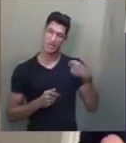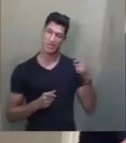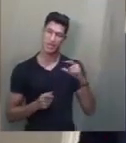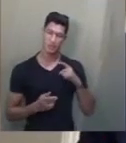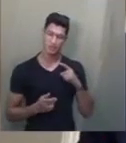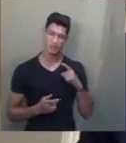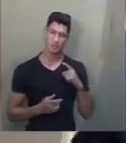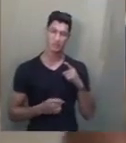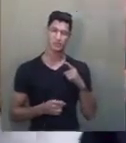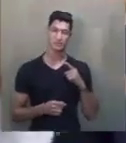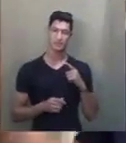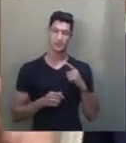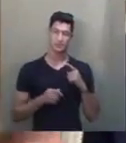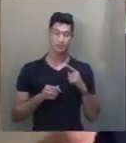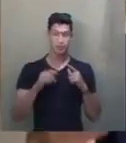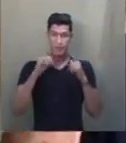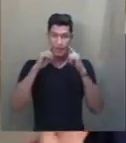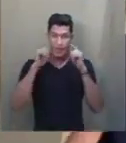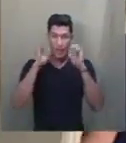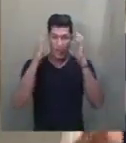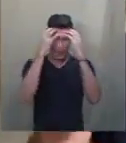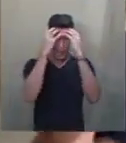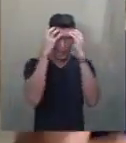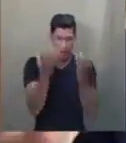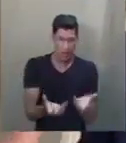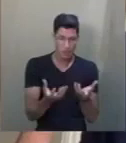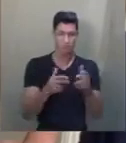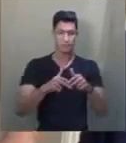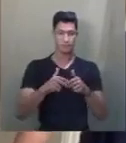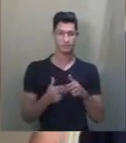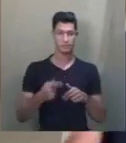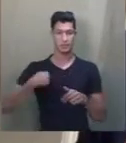necessário, salta aos olhos a necessidade de, pelo